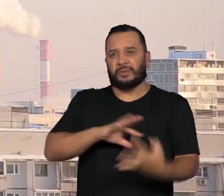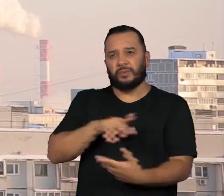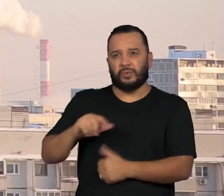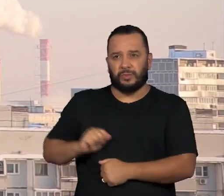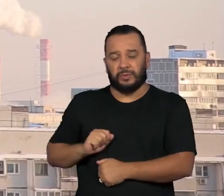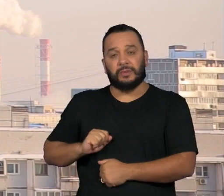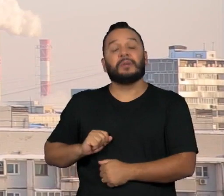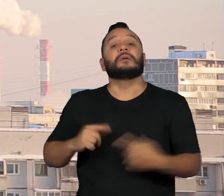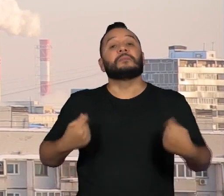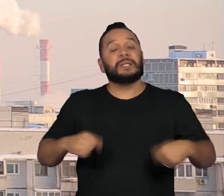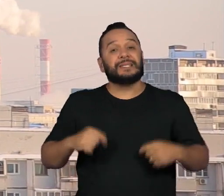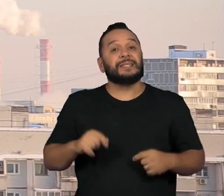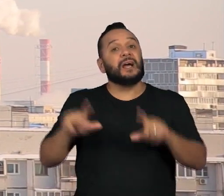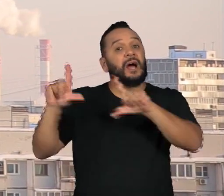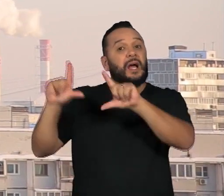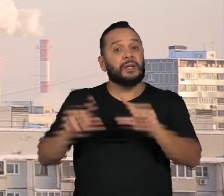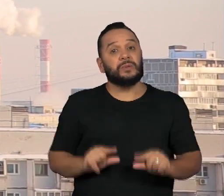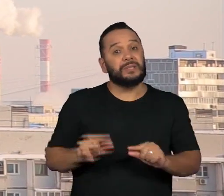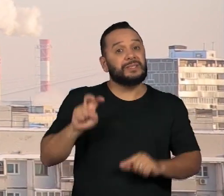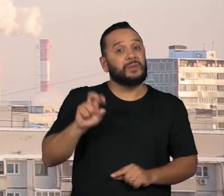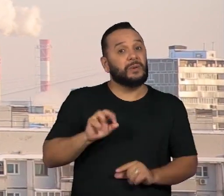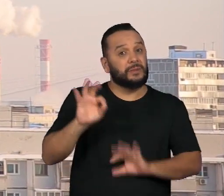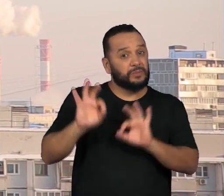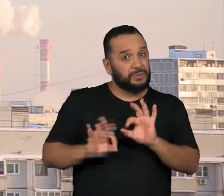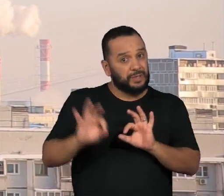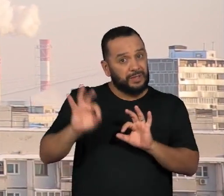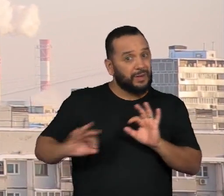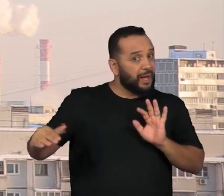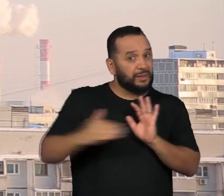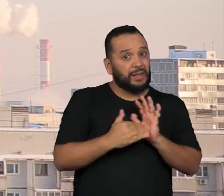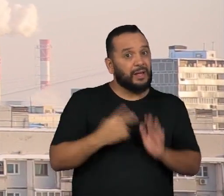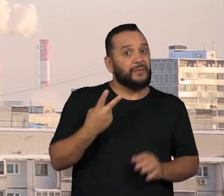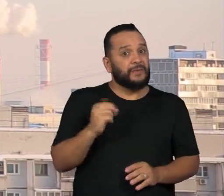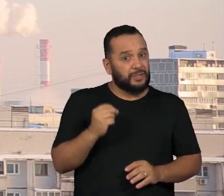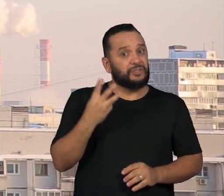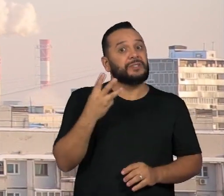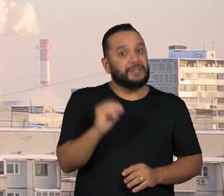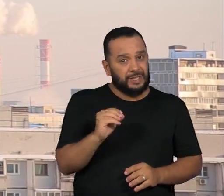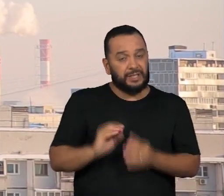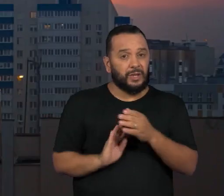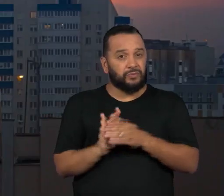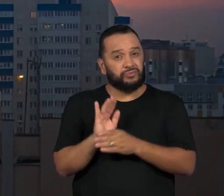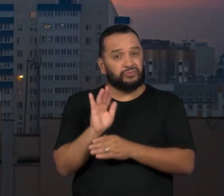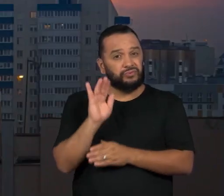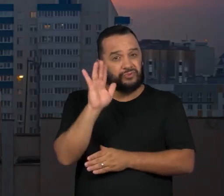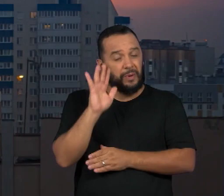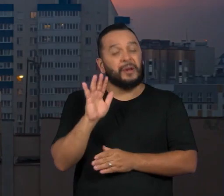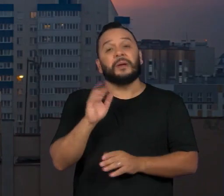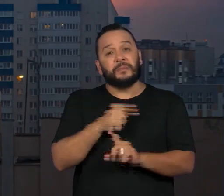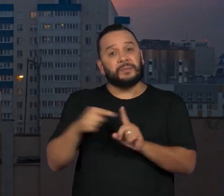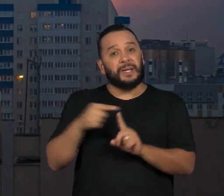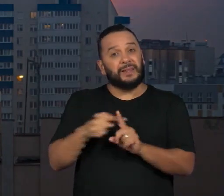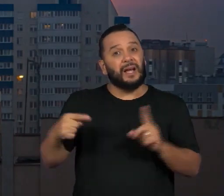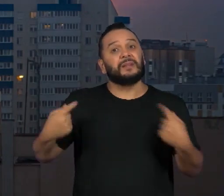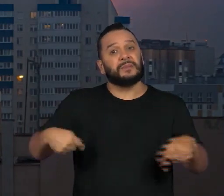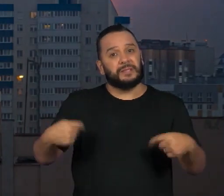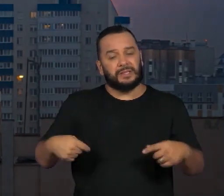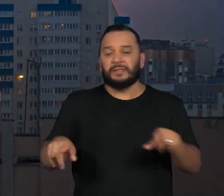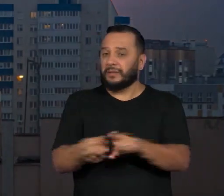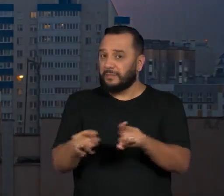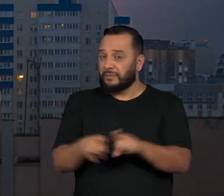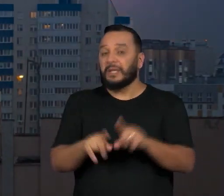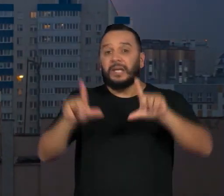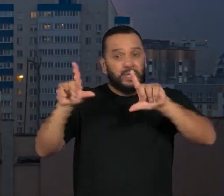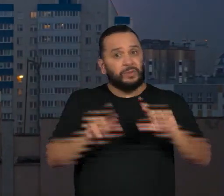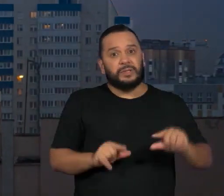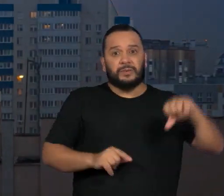preciso reduzir pela metade, até 2030, os índices de emissões de hoje e até